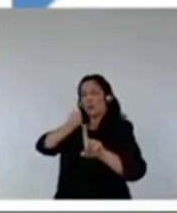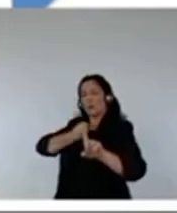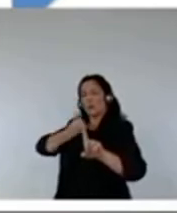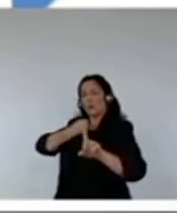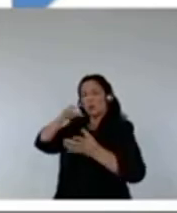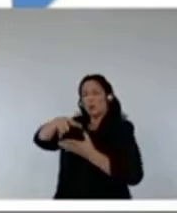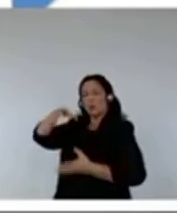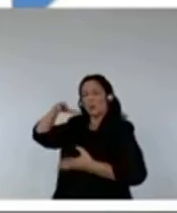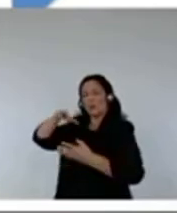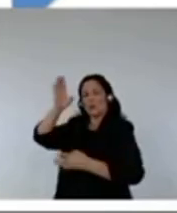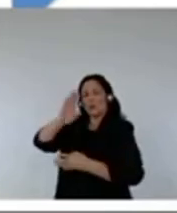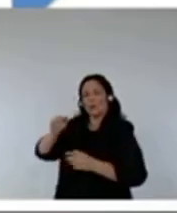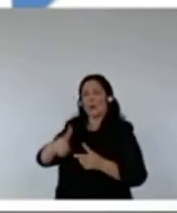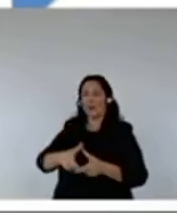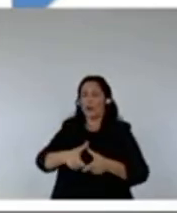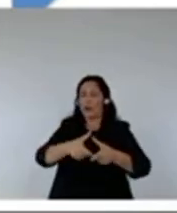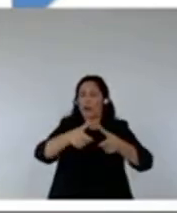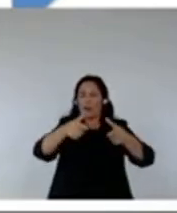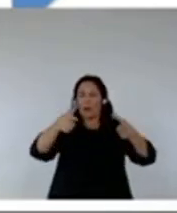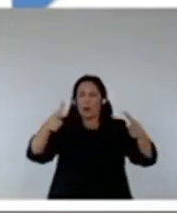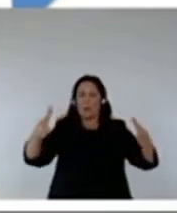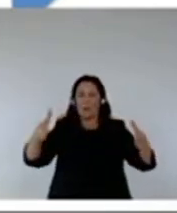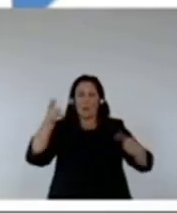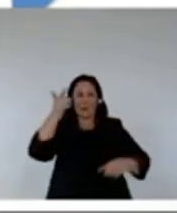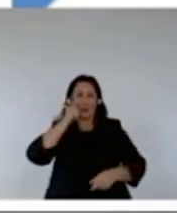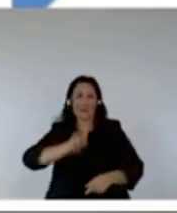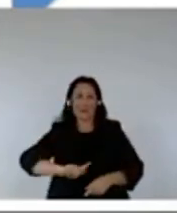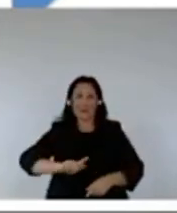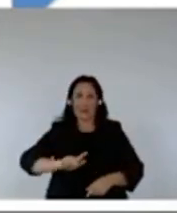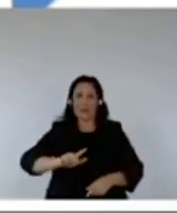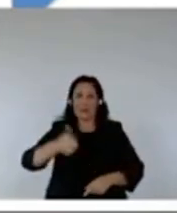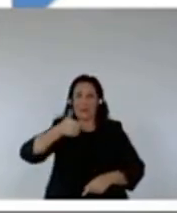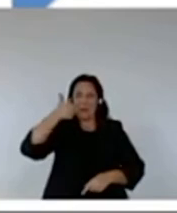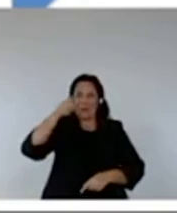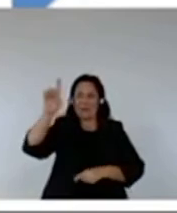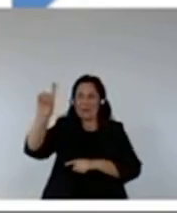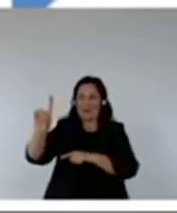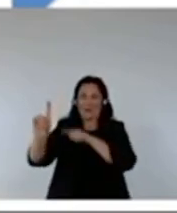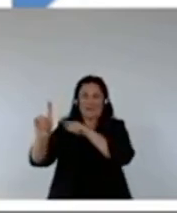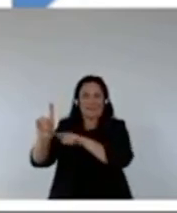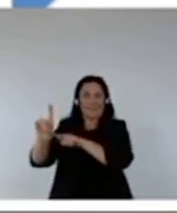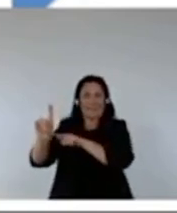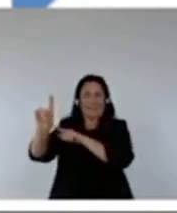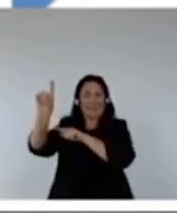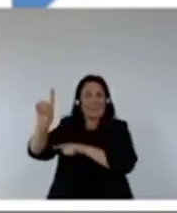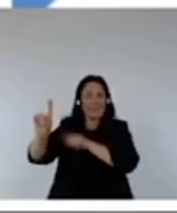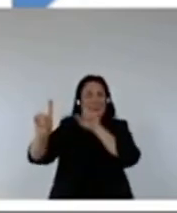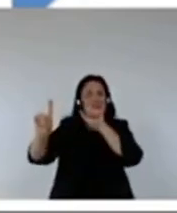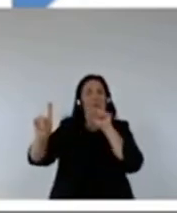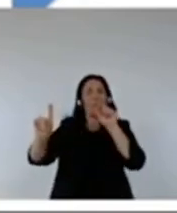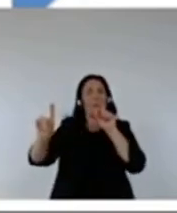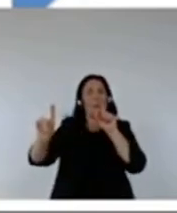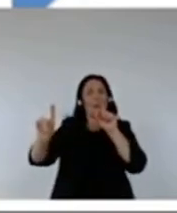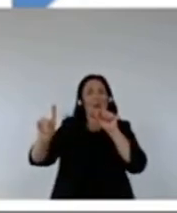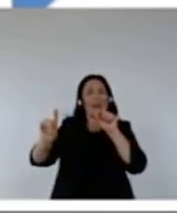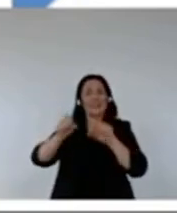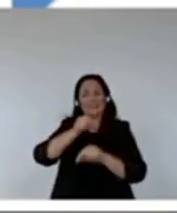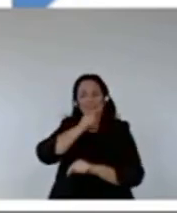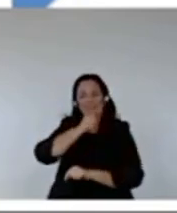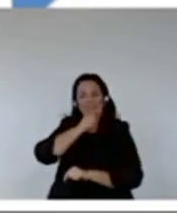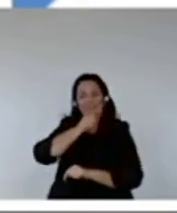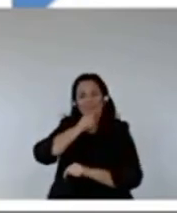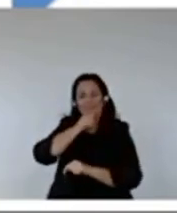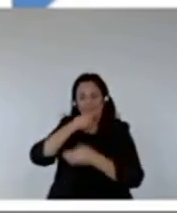e aí a gente falou, poxa, conseguimos o primeiro direito, o direito de envelhecer. Parece que a sociedade não sabia que tinha esse direito e conseguiu, né? Hoje